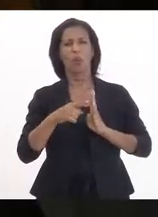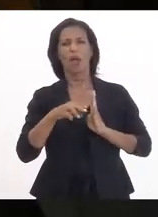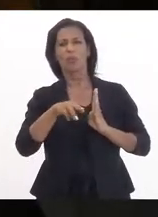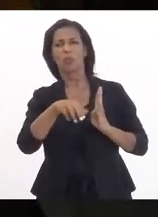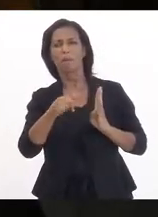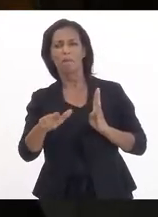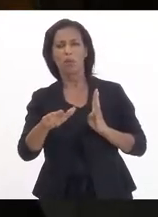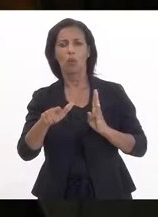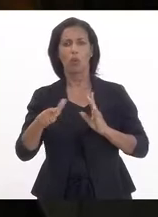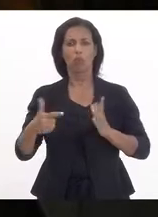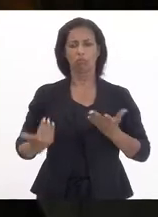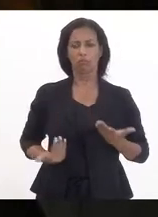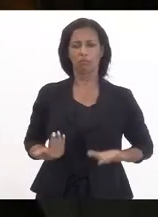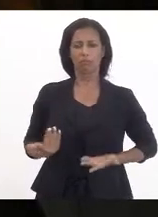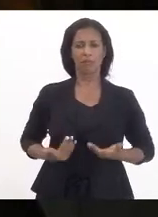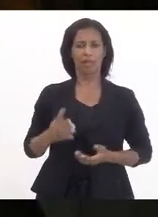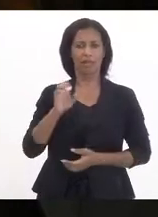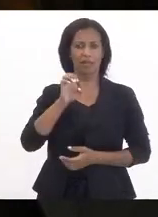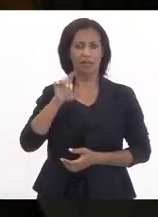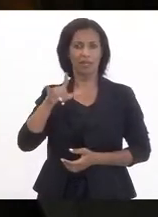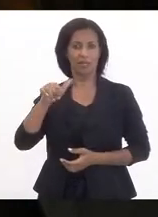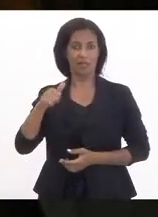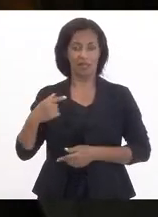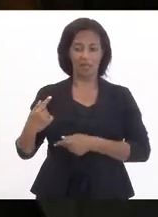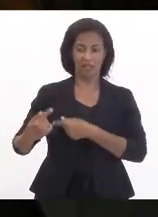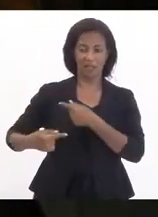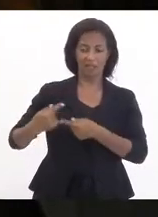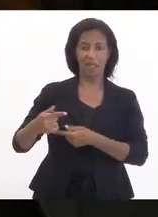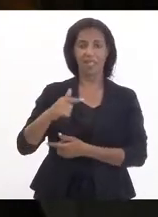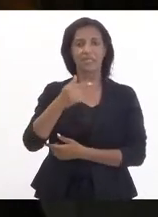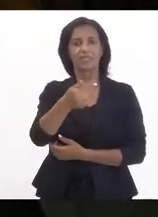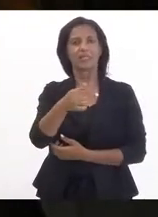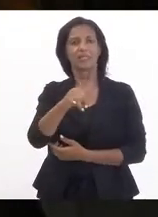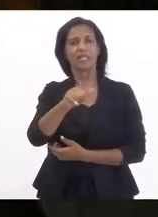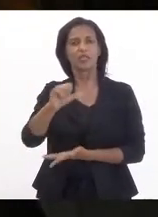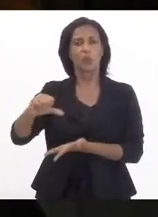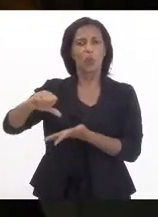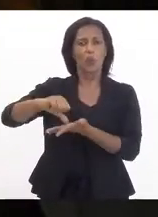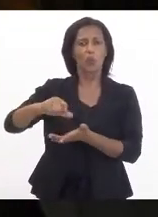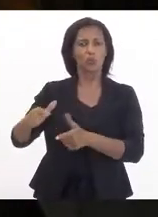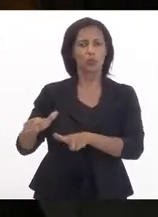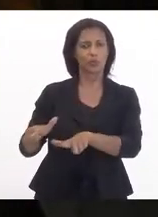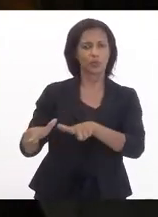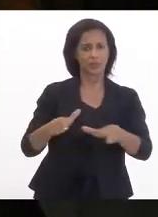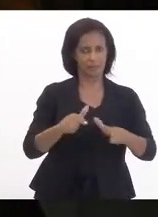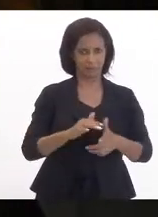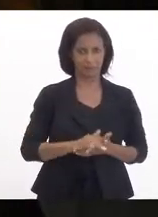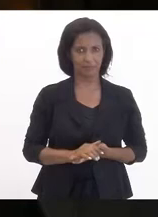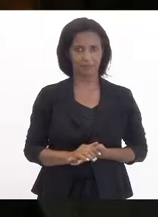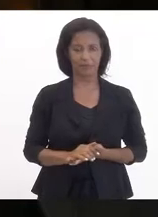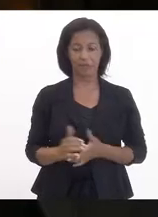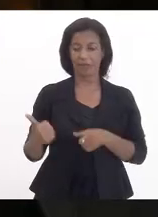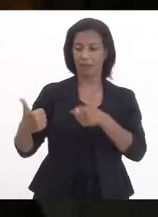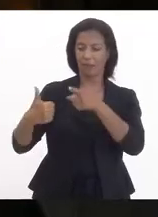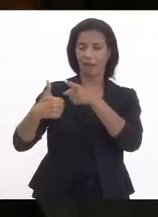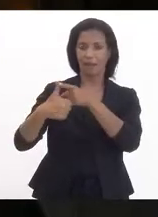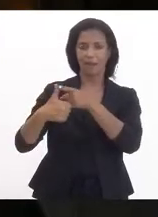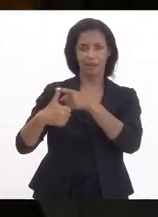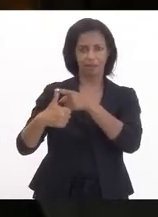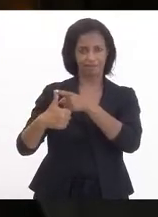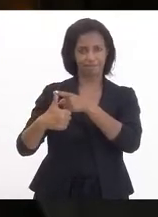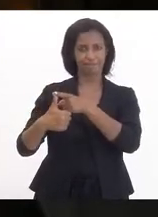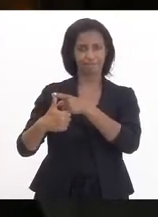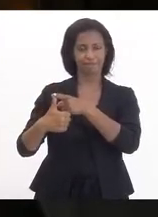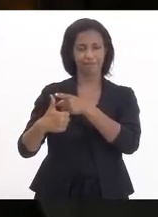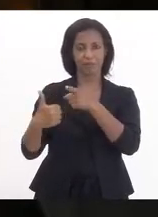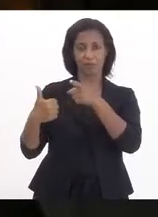SEDAI, é que serão gerados 7 mil postos de trabalho. E, primeiro,